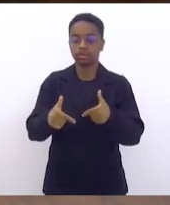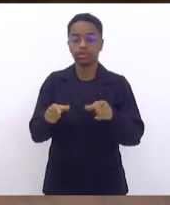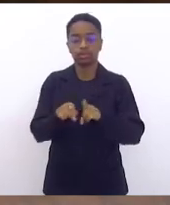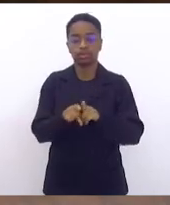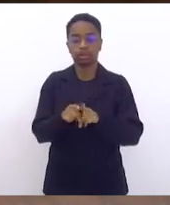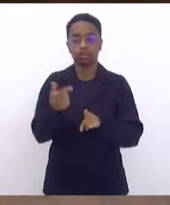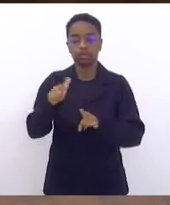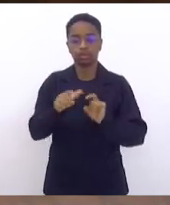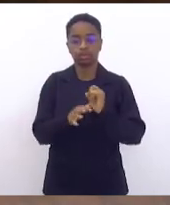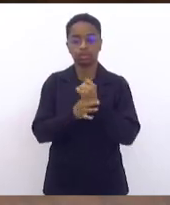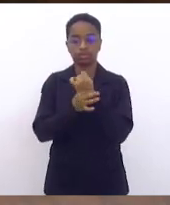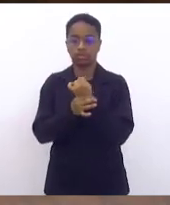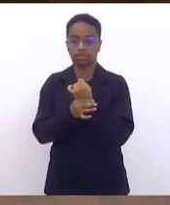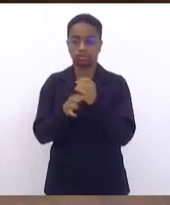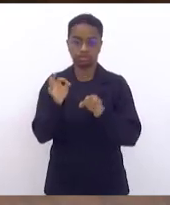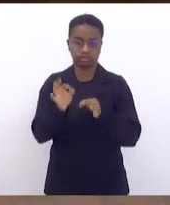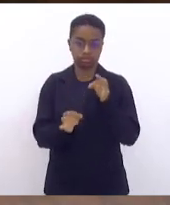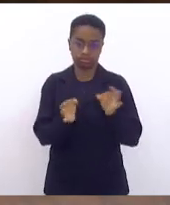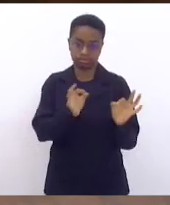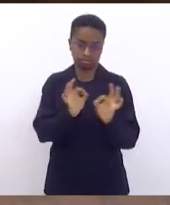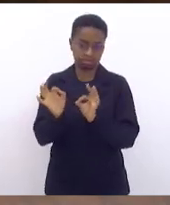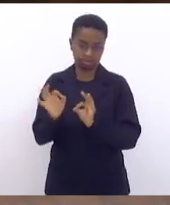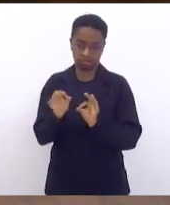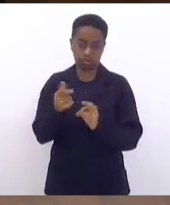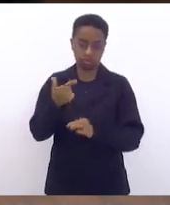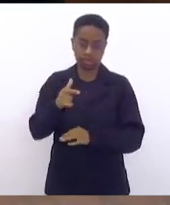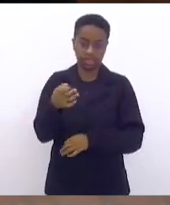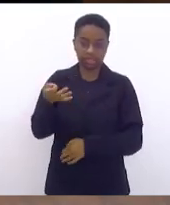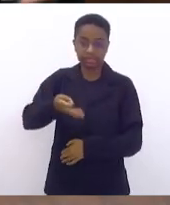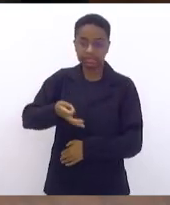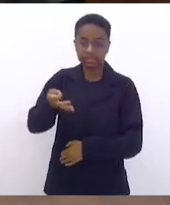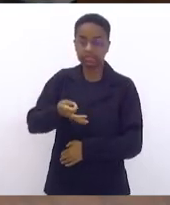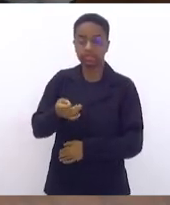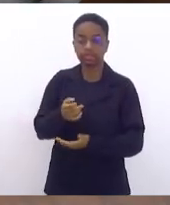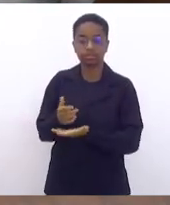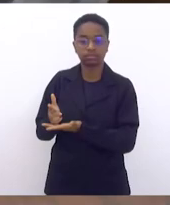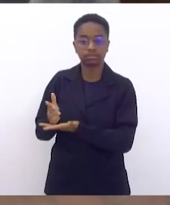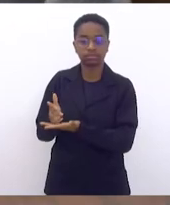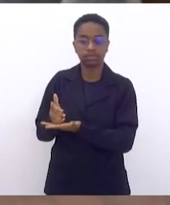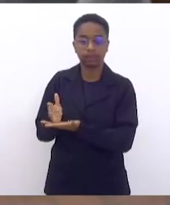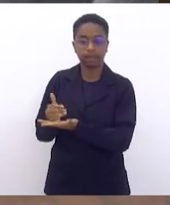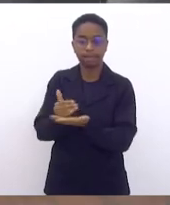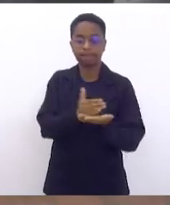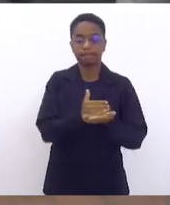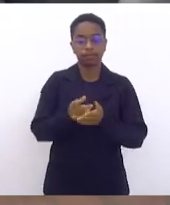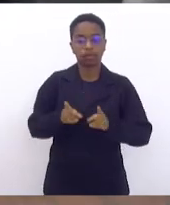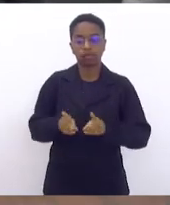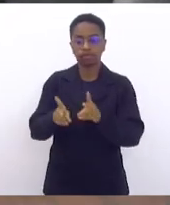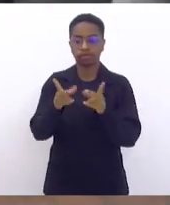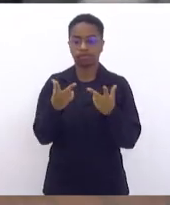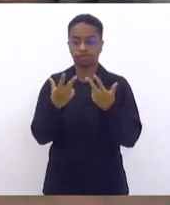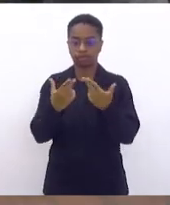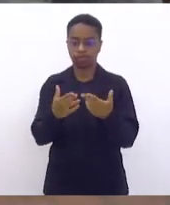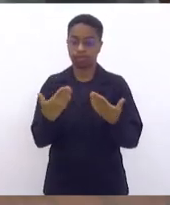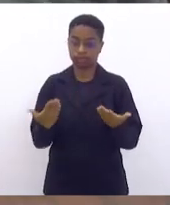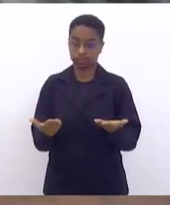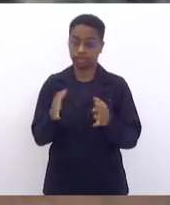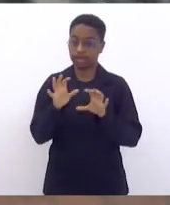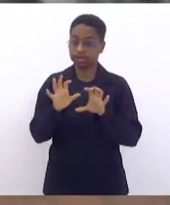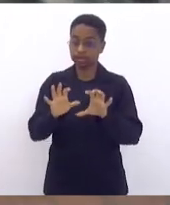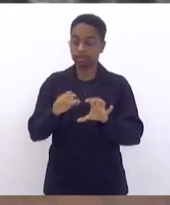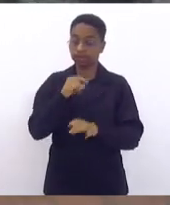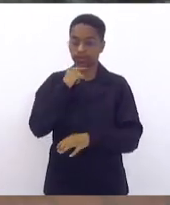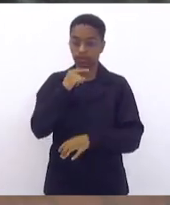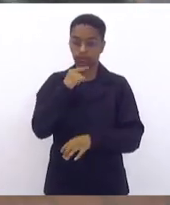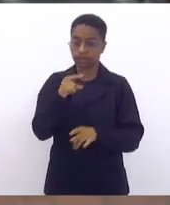uma garantia jurídica para ter a certeza de que a tributação vai continuar da forma como está. E assim, eles não